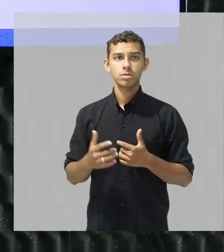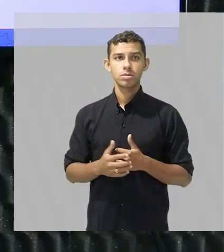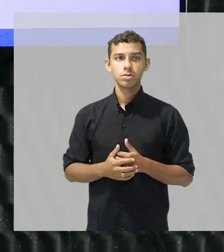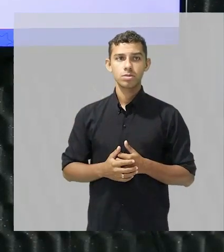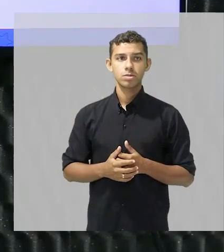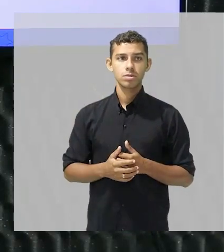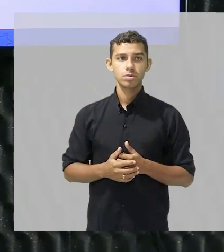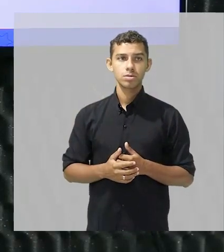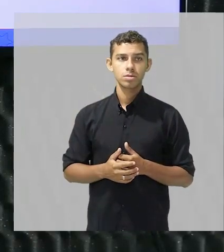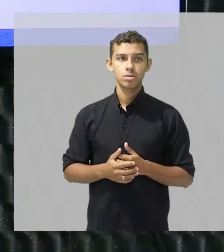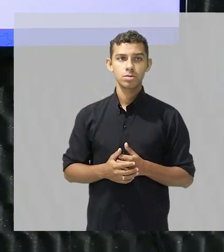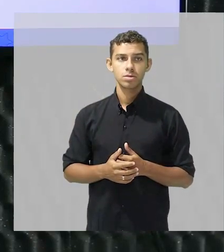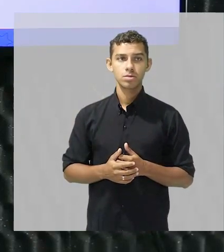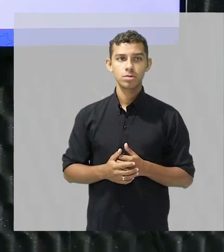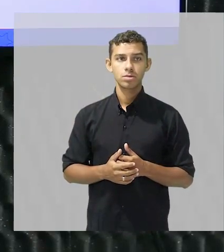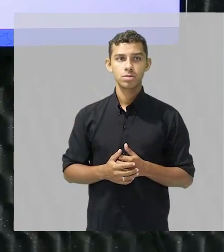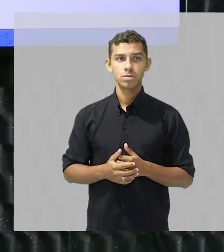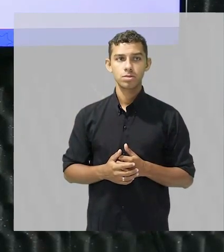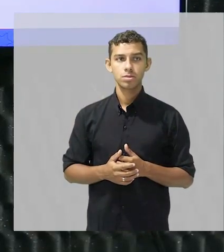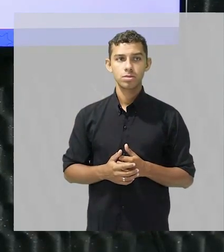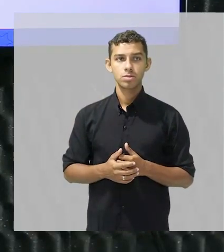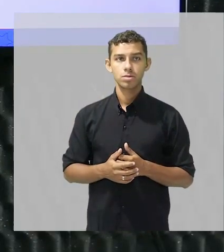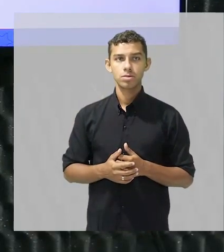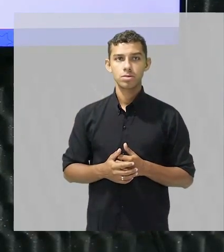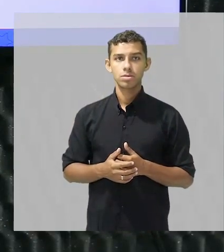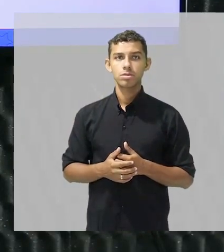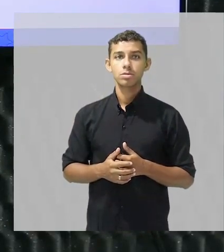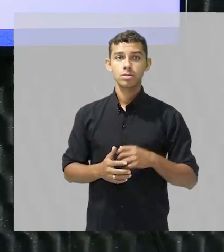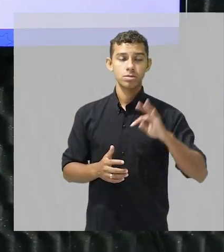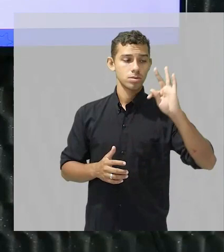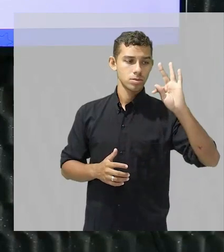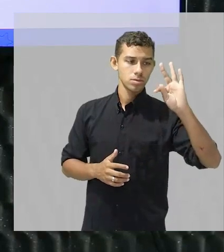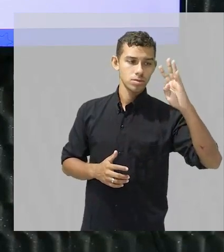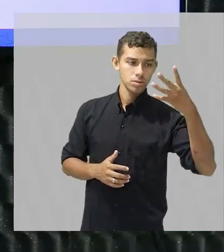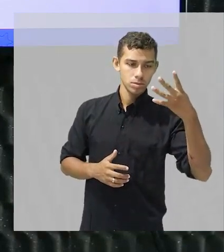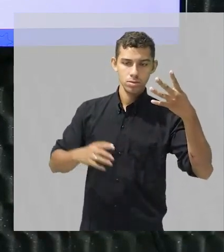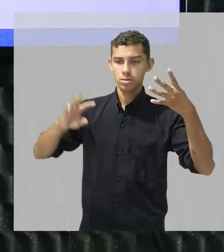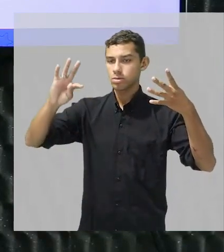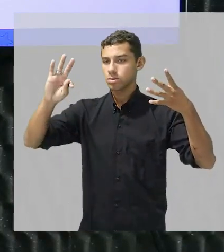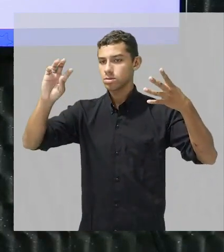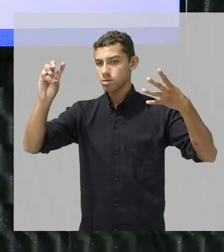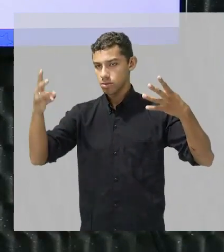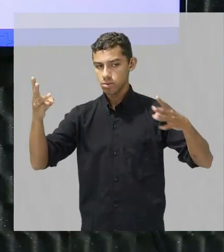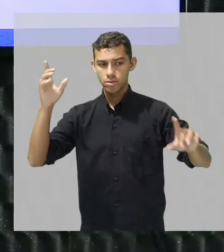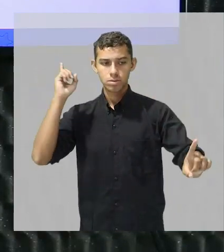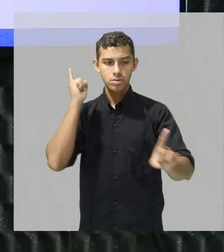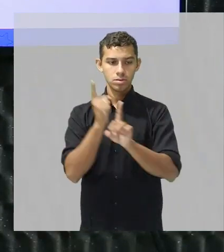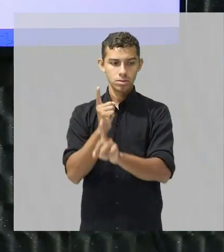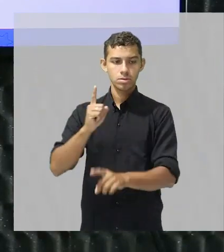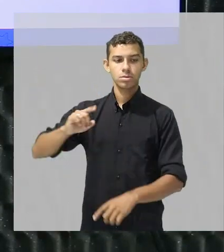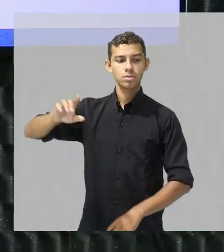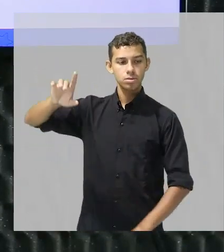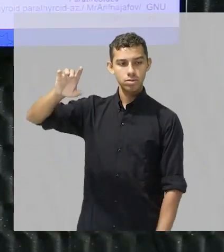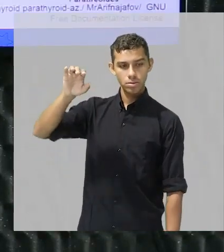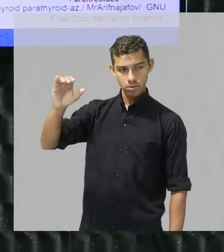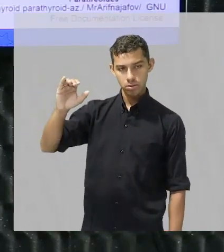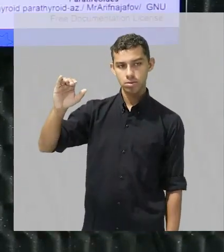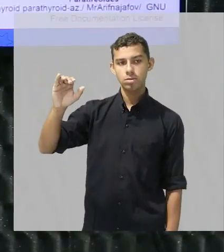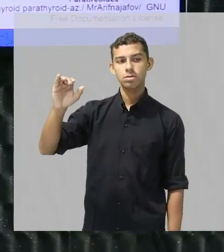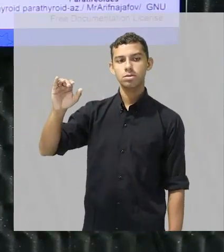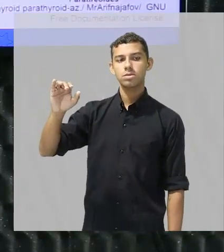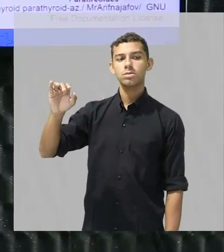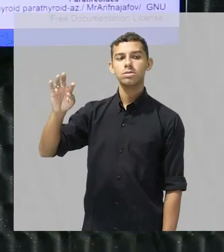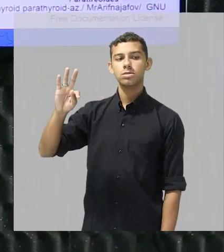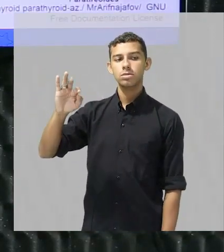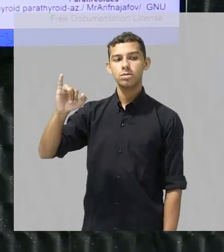estava só para a gente frisar que a T3, o T3 e o T4 é da glândula tireoide. Agora sim, a gente vai